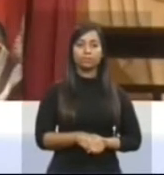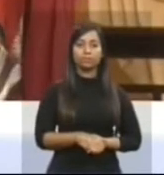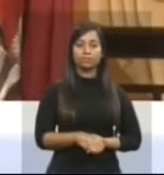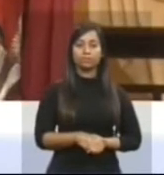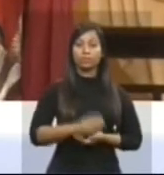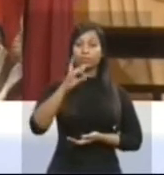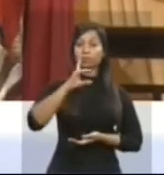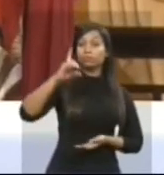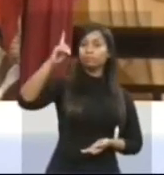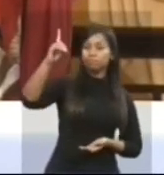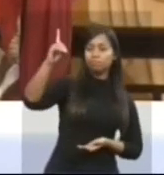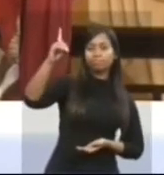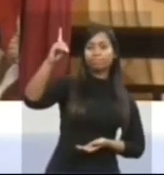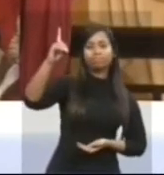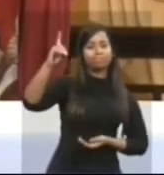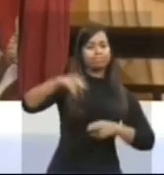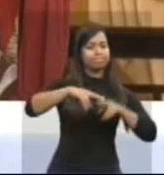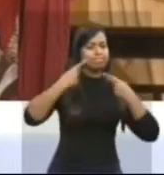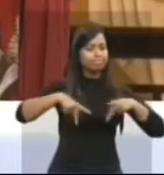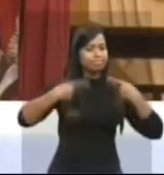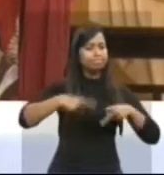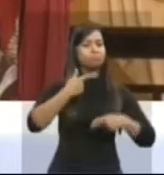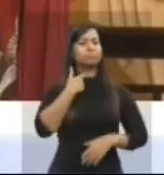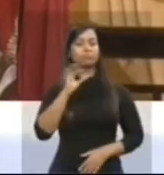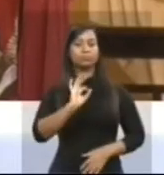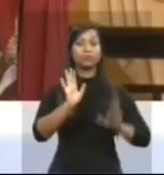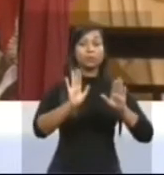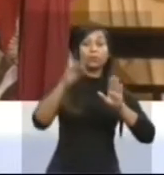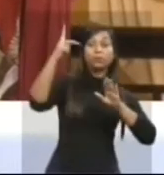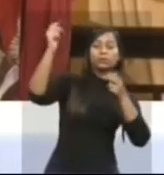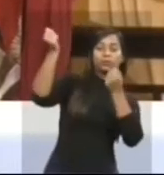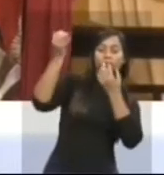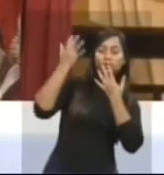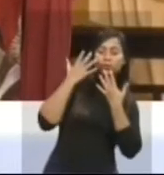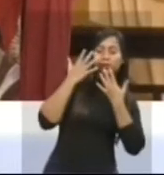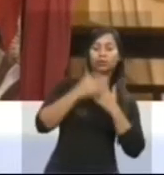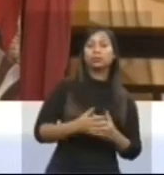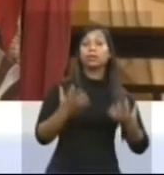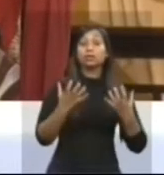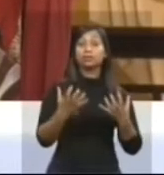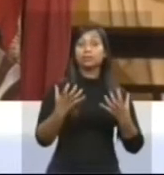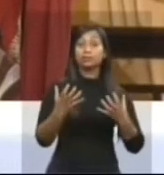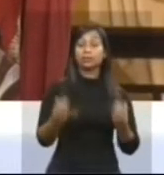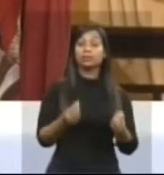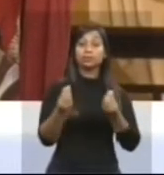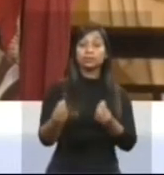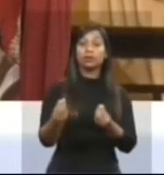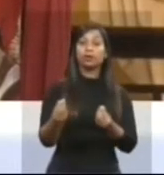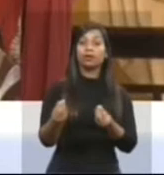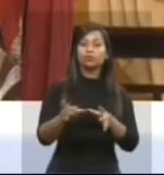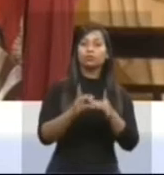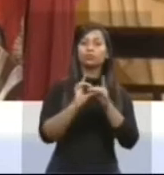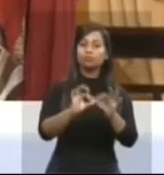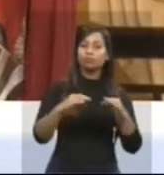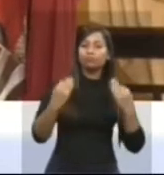Ó Deus, não por meus méritos, mas por vossa graça, quiseste colocar-me à frente da